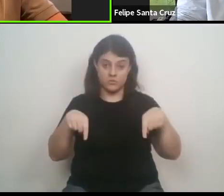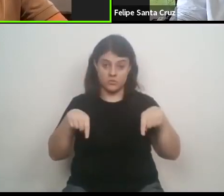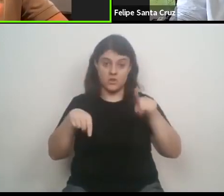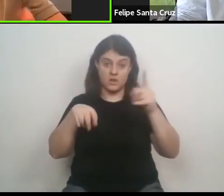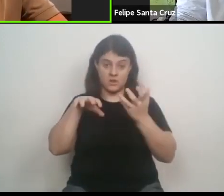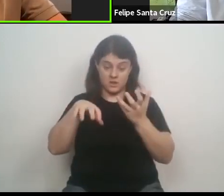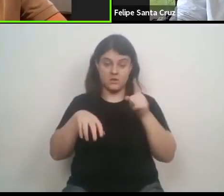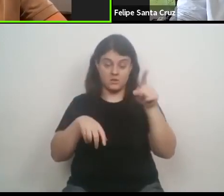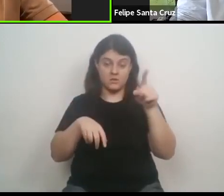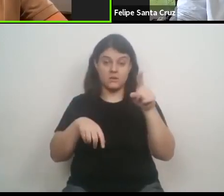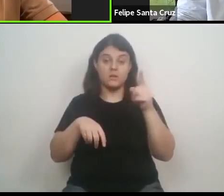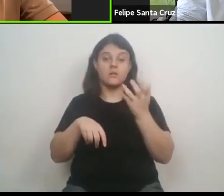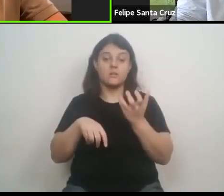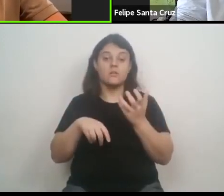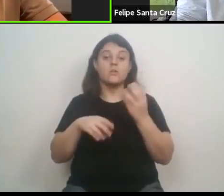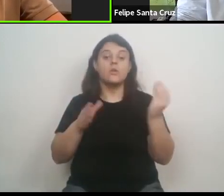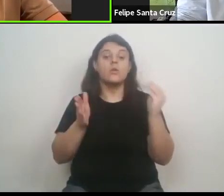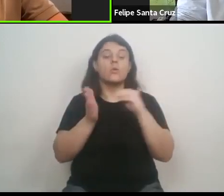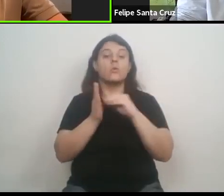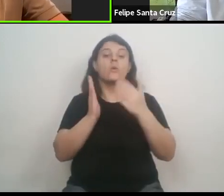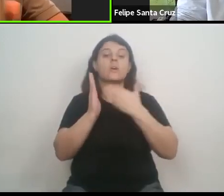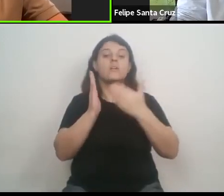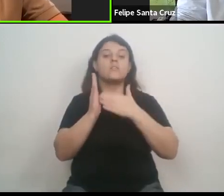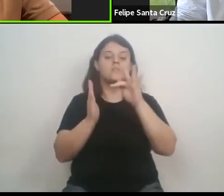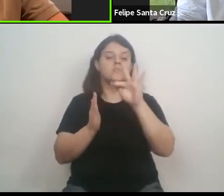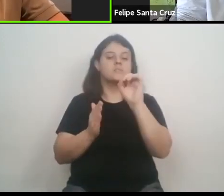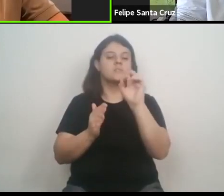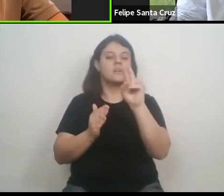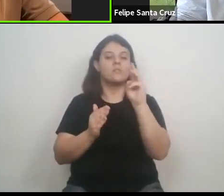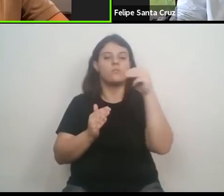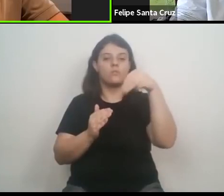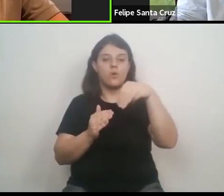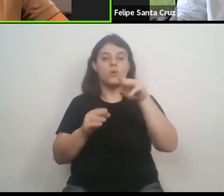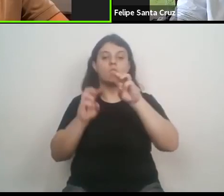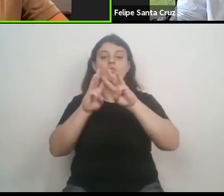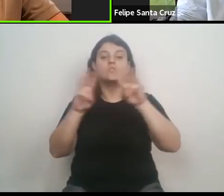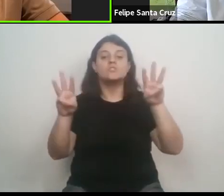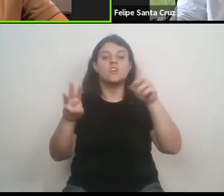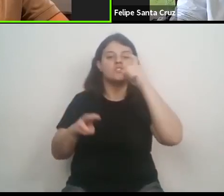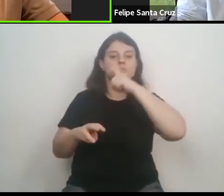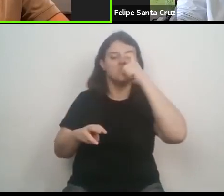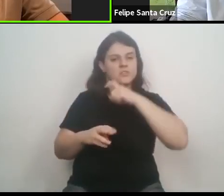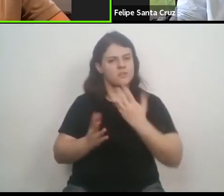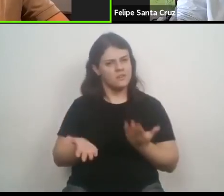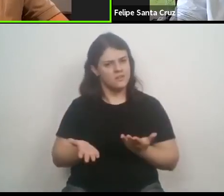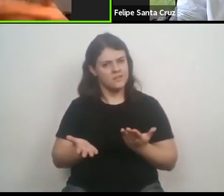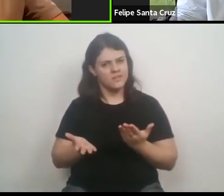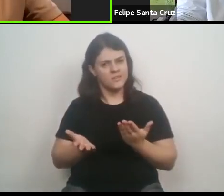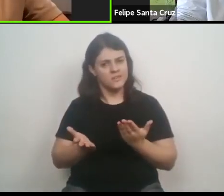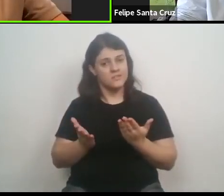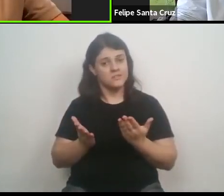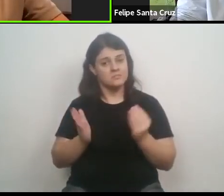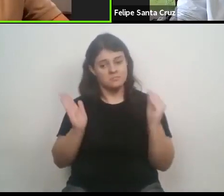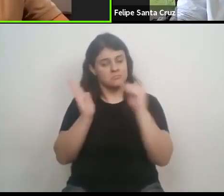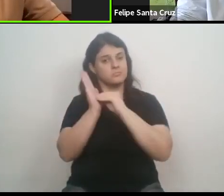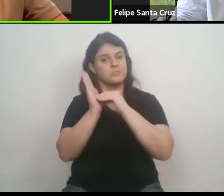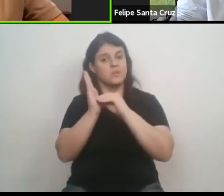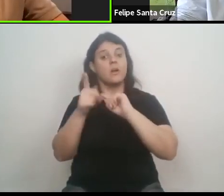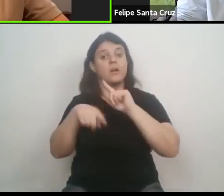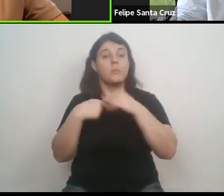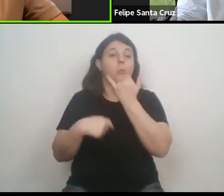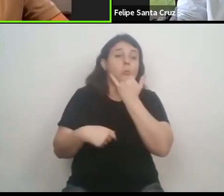colocou a revista Fórum, por exemplo, como um site de fake news. E depois teve que se